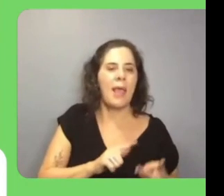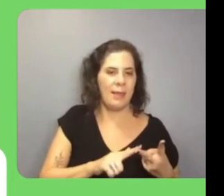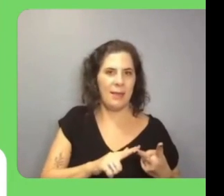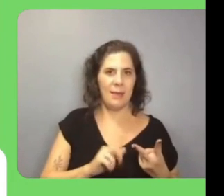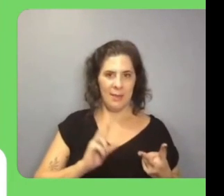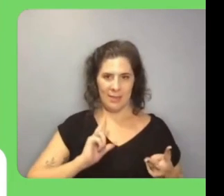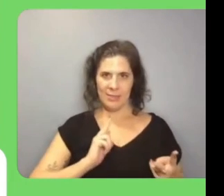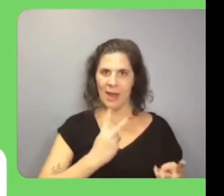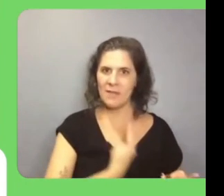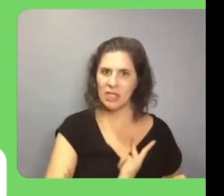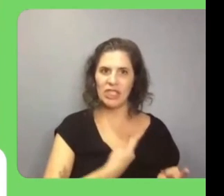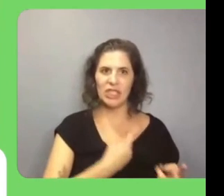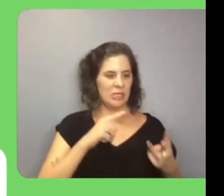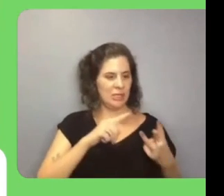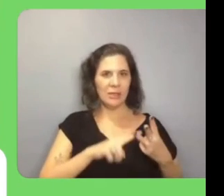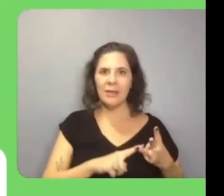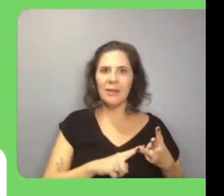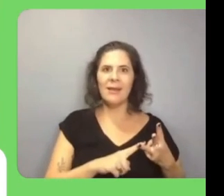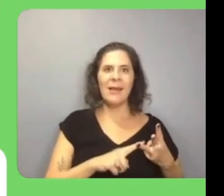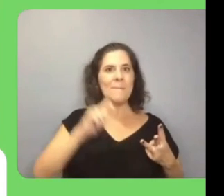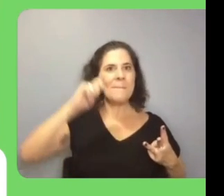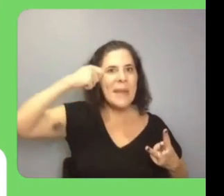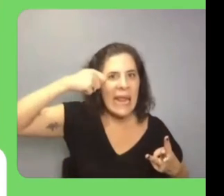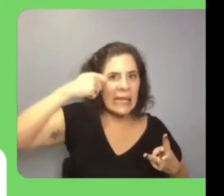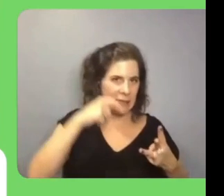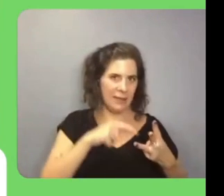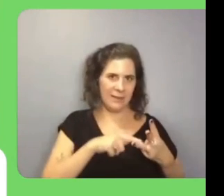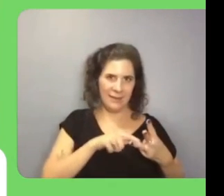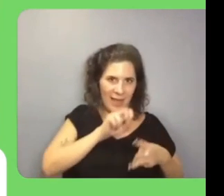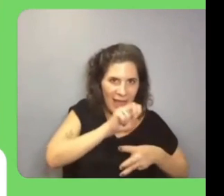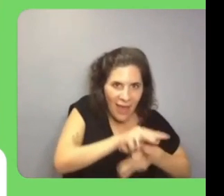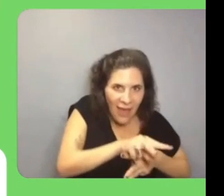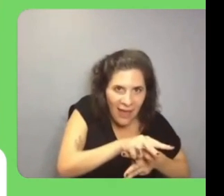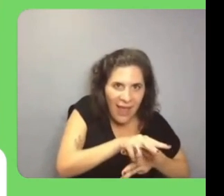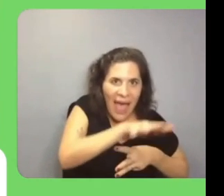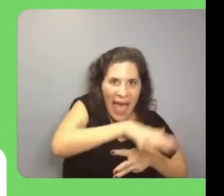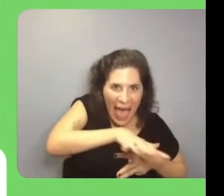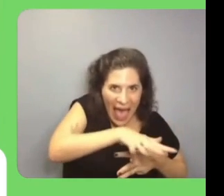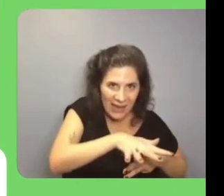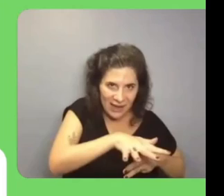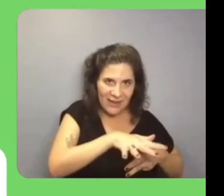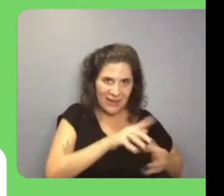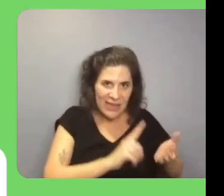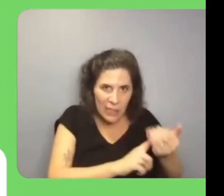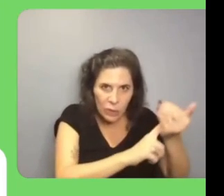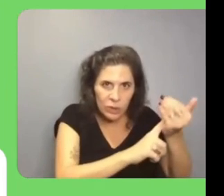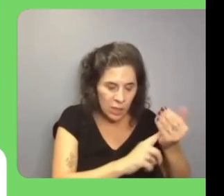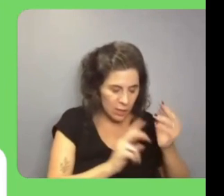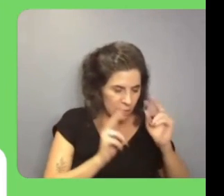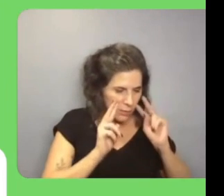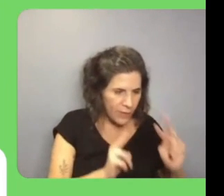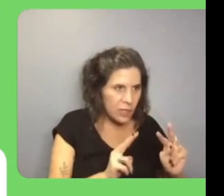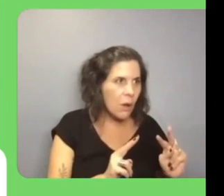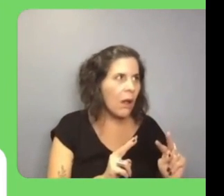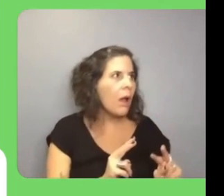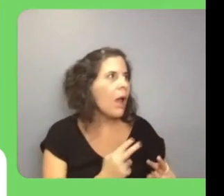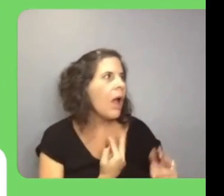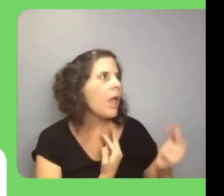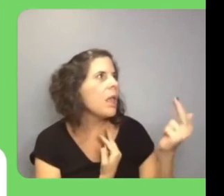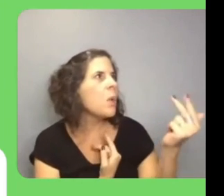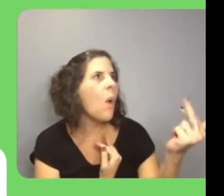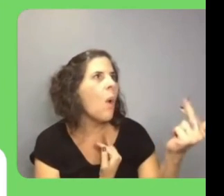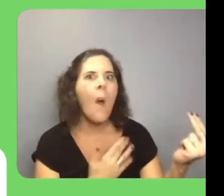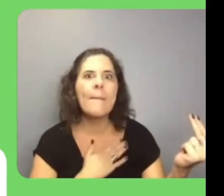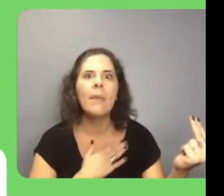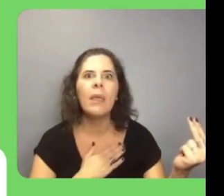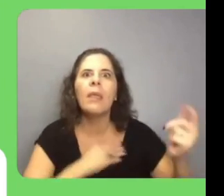inserida na tecnologia, que vai se inserindo nesses postos de tecnologia, pô, é isso, você se olha, você se vê. Gente, é o que a